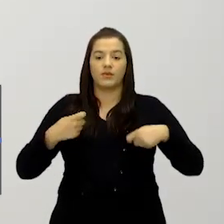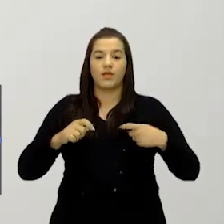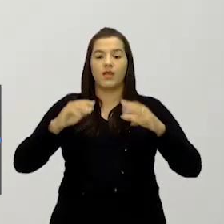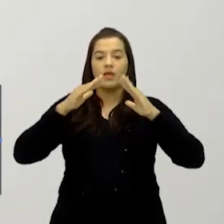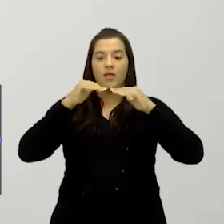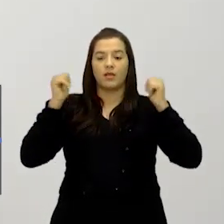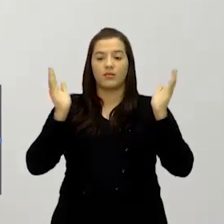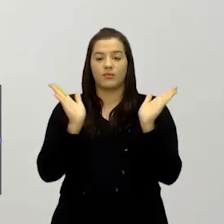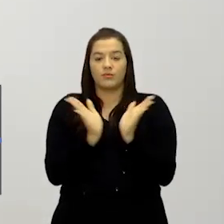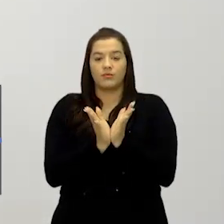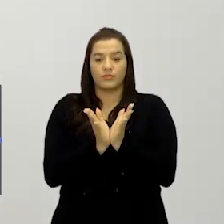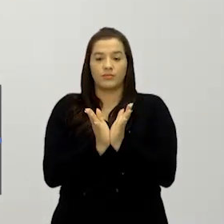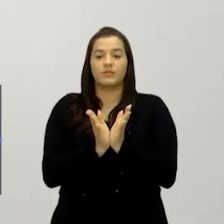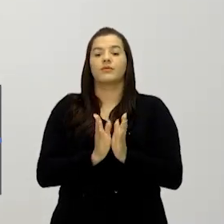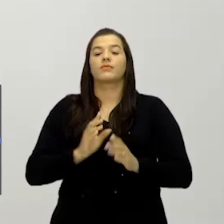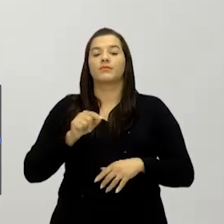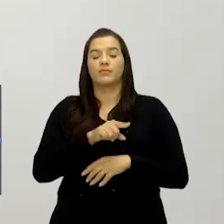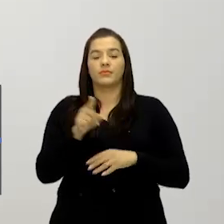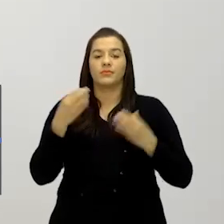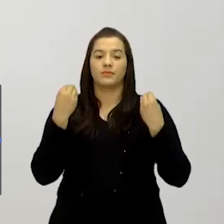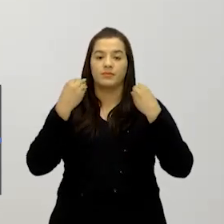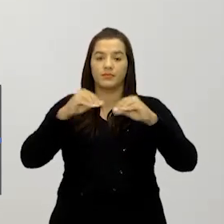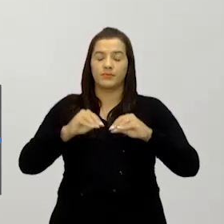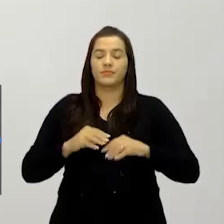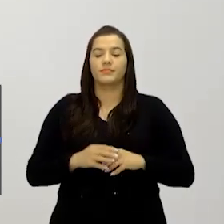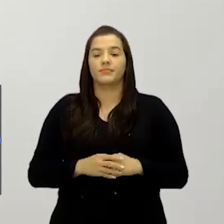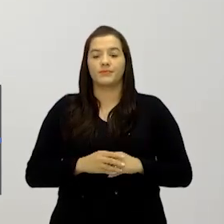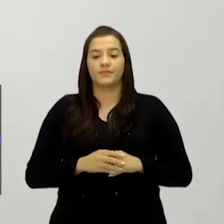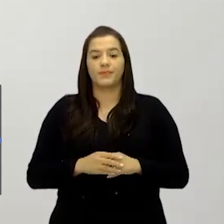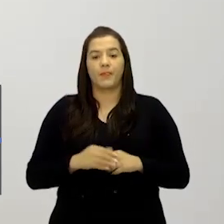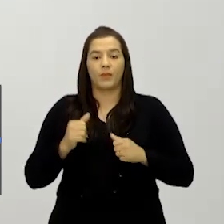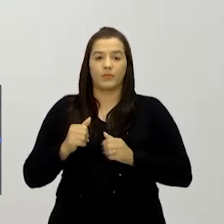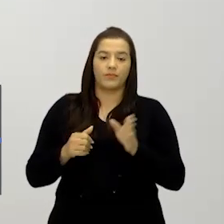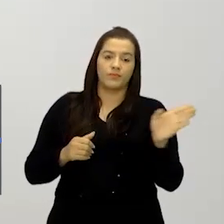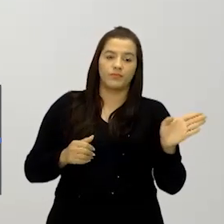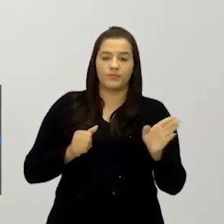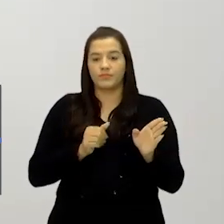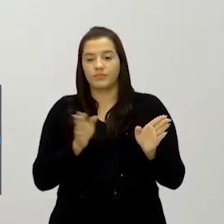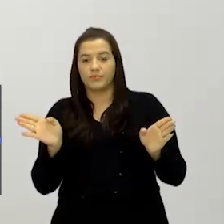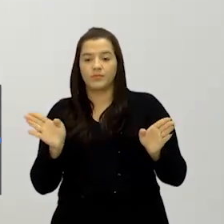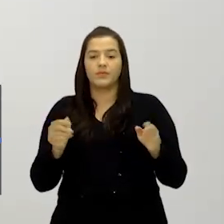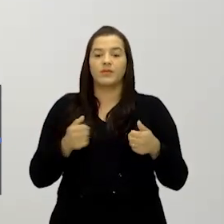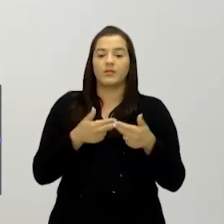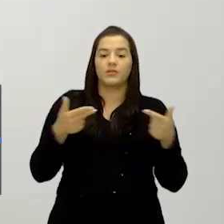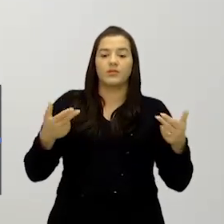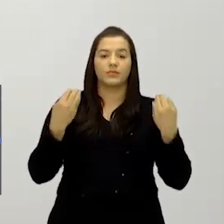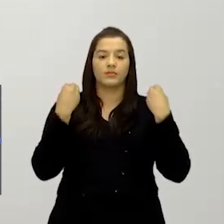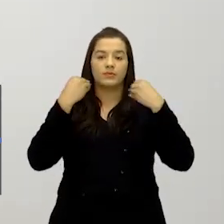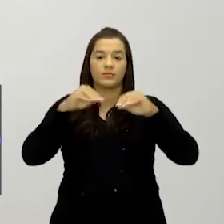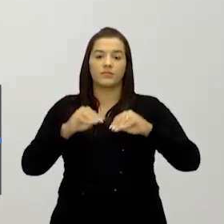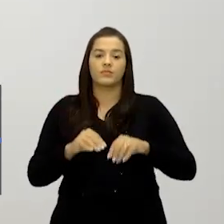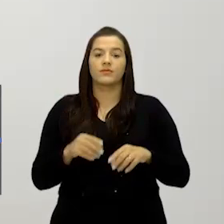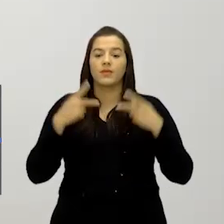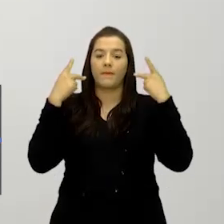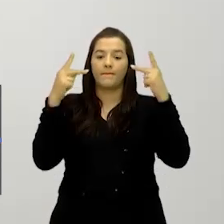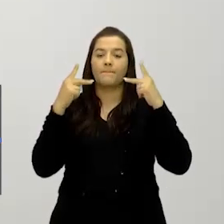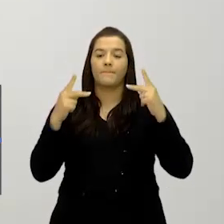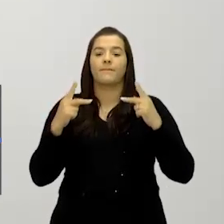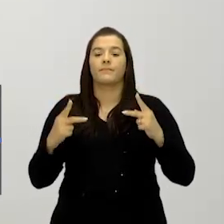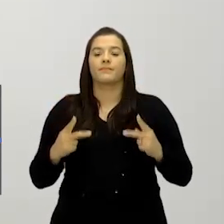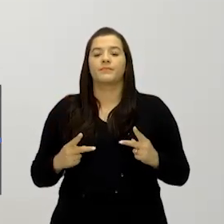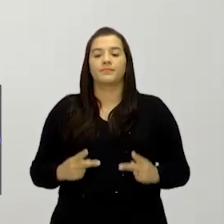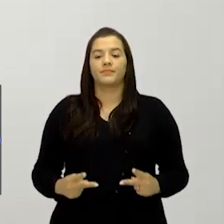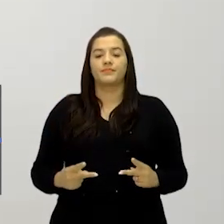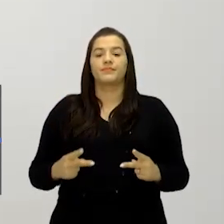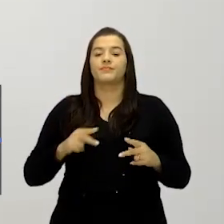esse losango aí para você falar, multiplique por 4, né? Exatamente. Vira à direita, vira à esquerda. Essas coisas são, então, chamadas essas programações, né?